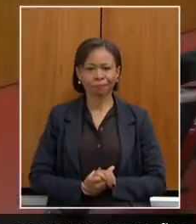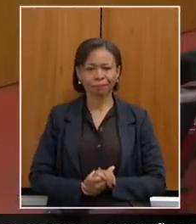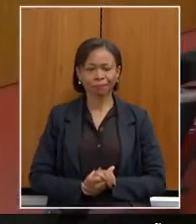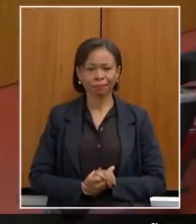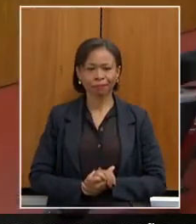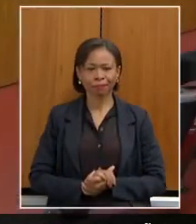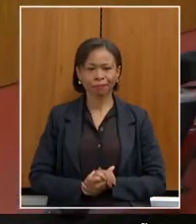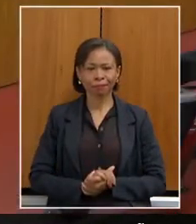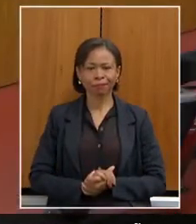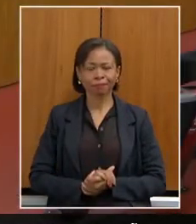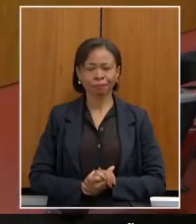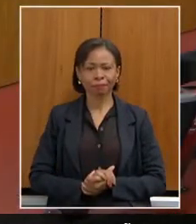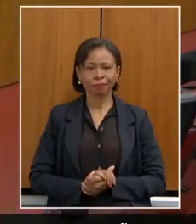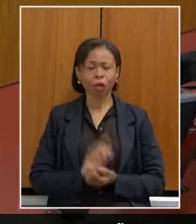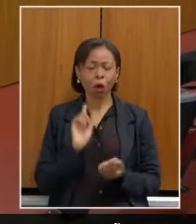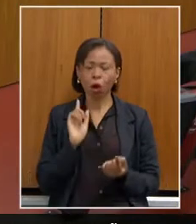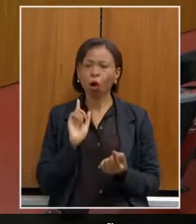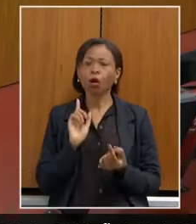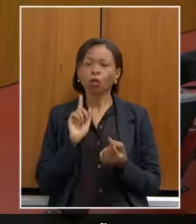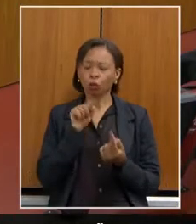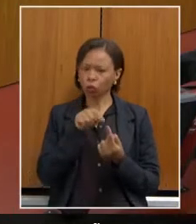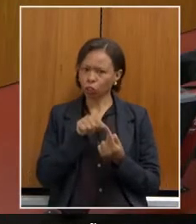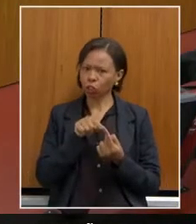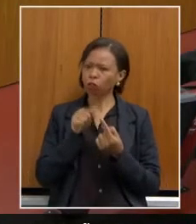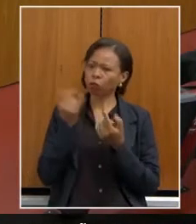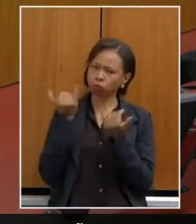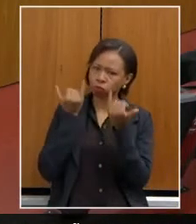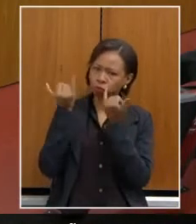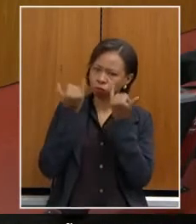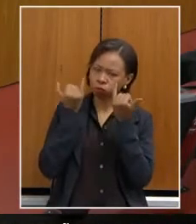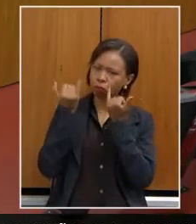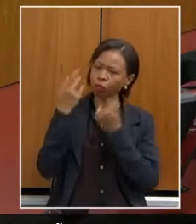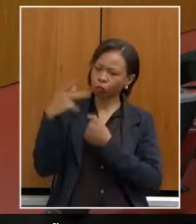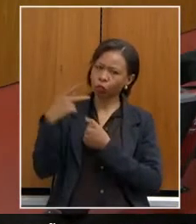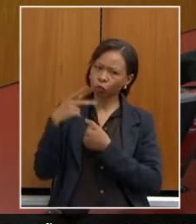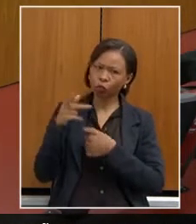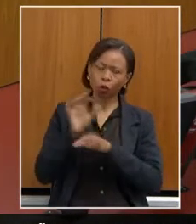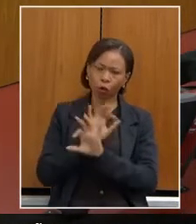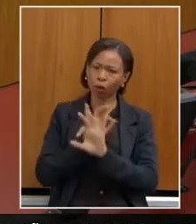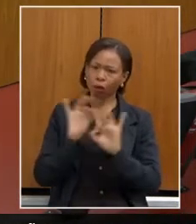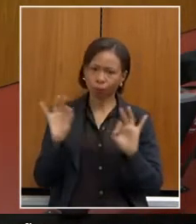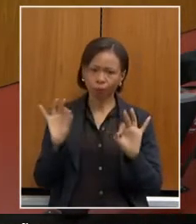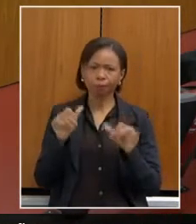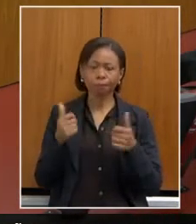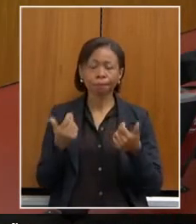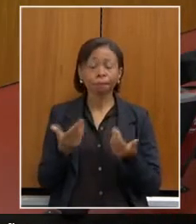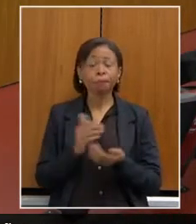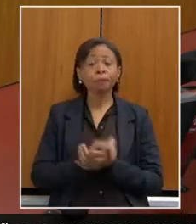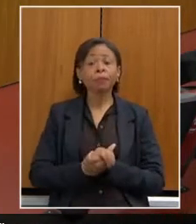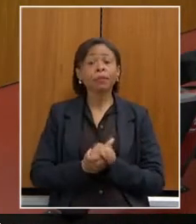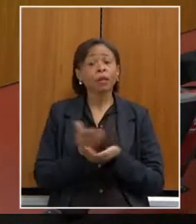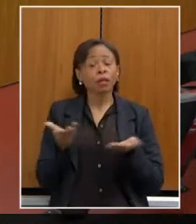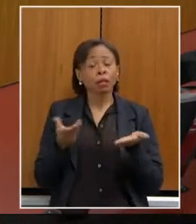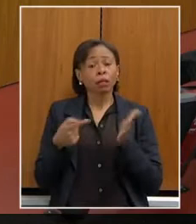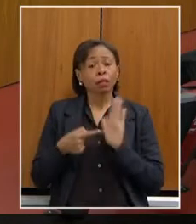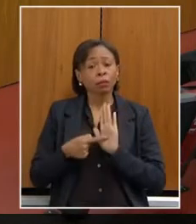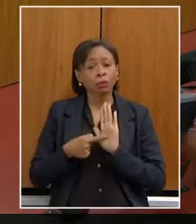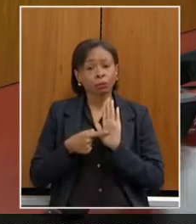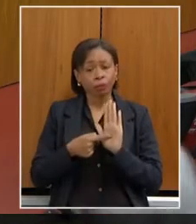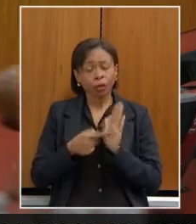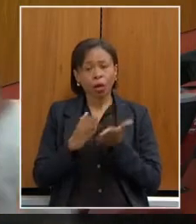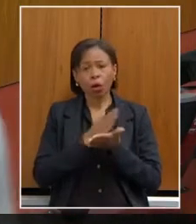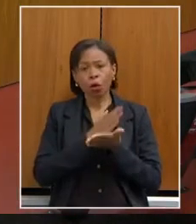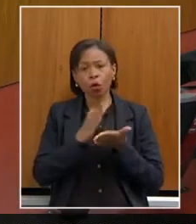problema, secretário. O objetivo é ouvir Vossa Excelência. É um prazer poder ouvi-lo. Eu vou apresentar apenas algumas